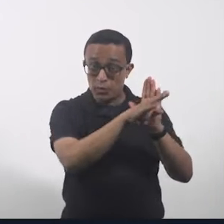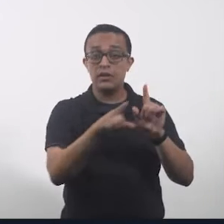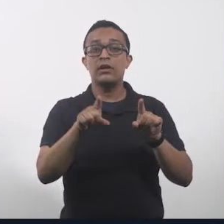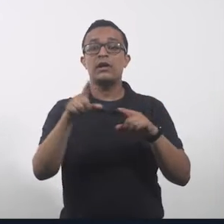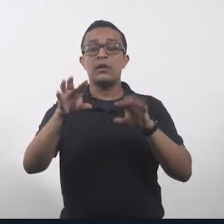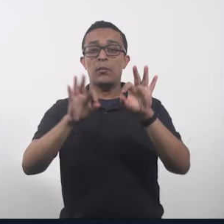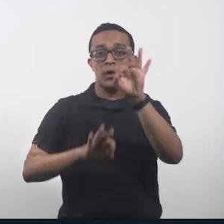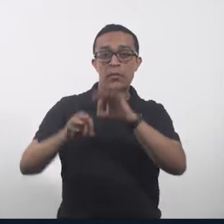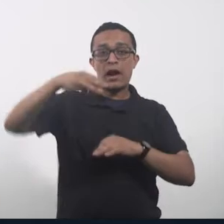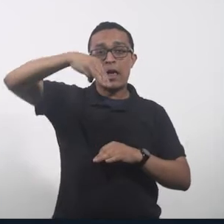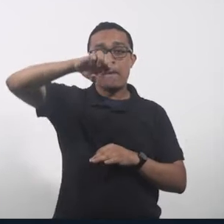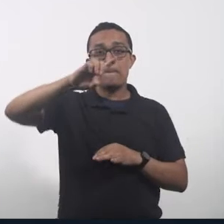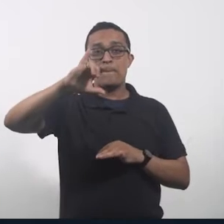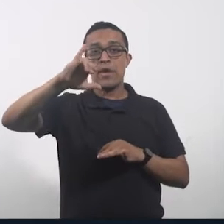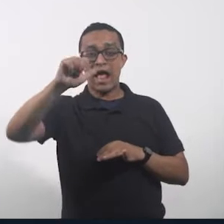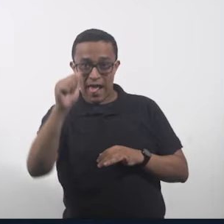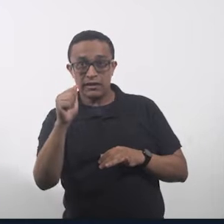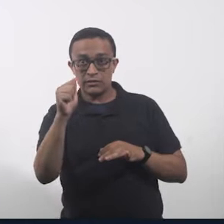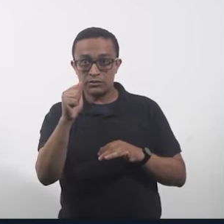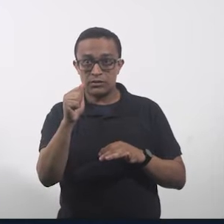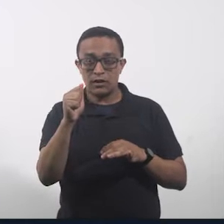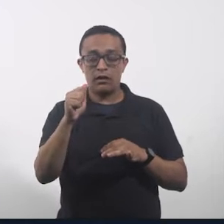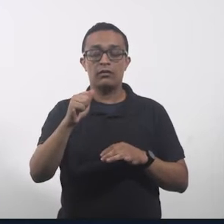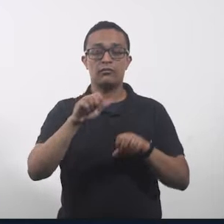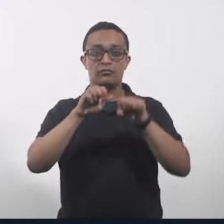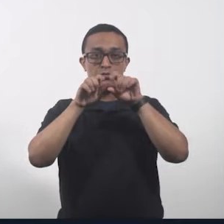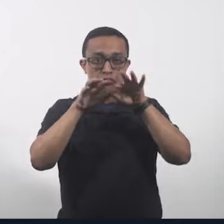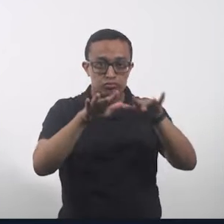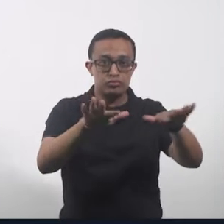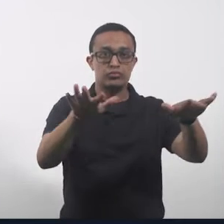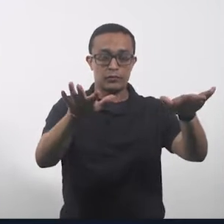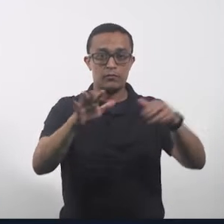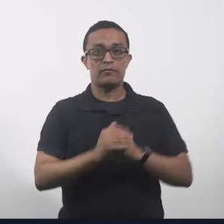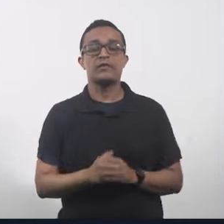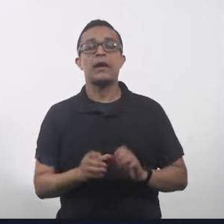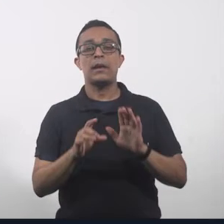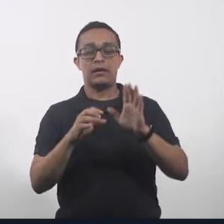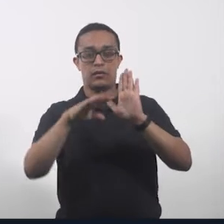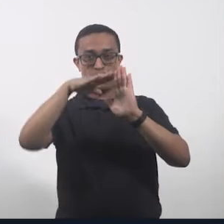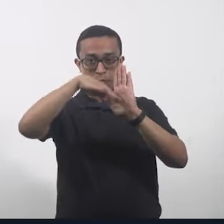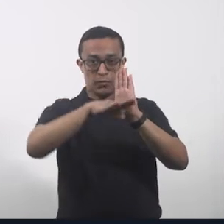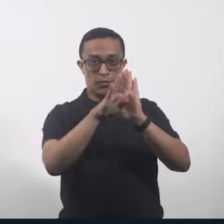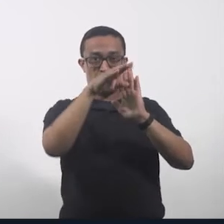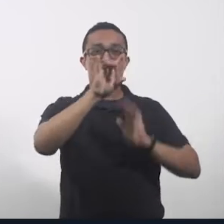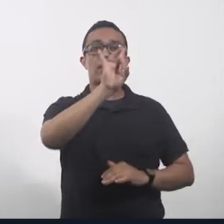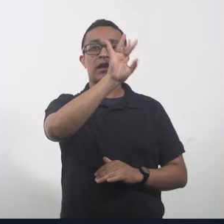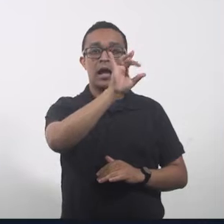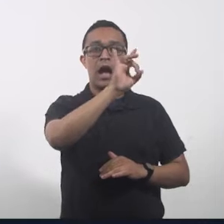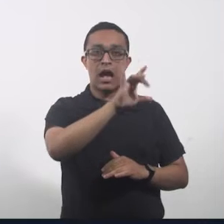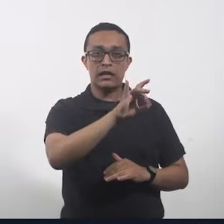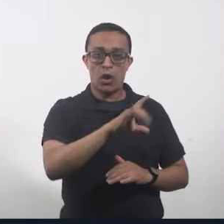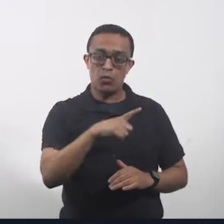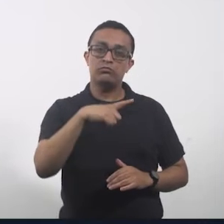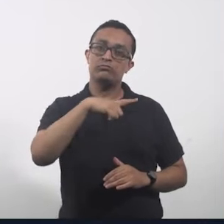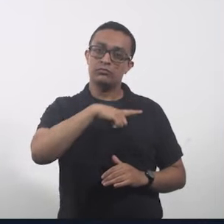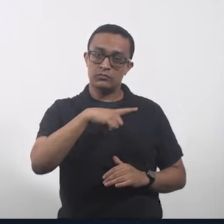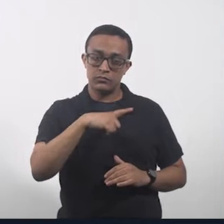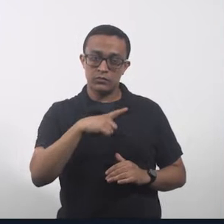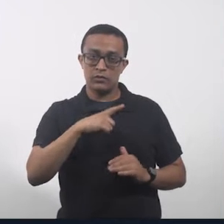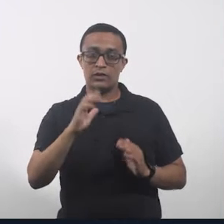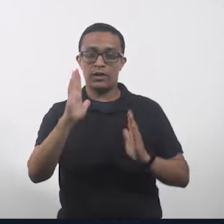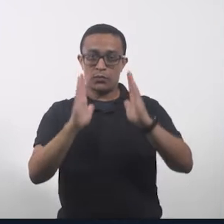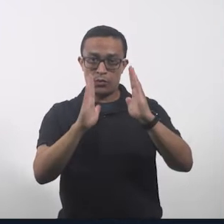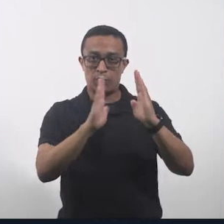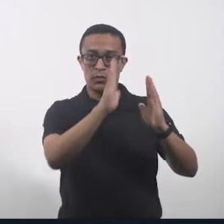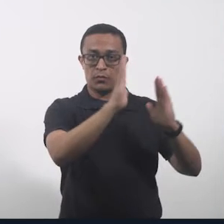das últimas 2 semanas epidemiológicas avaliadas. E para cada indicador, existem faixas aí, né, existem